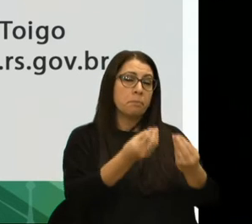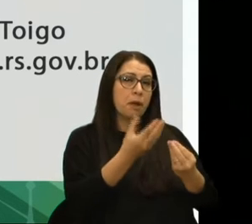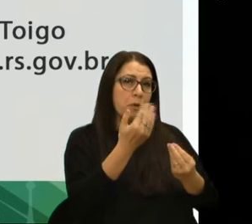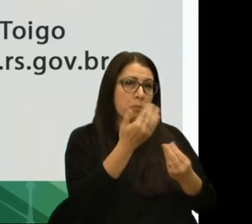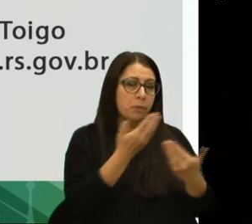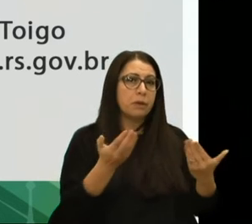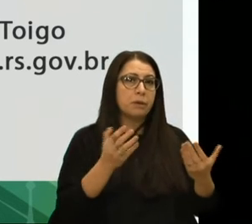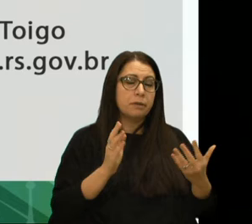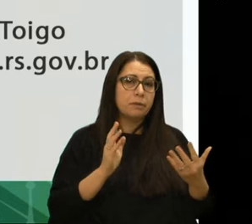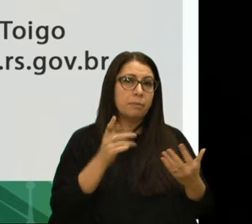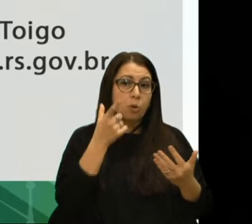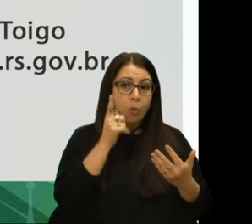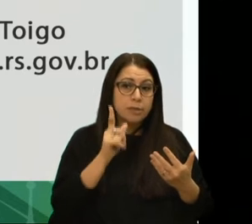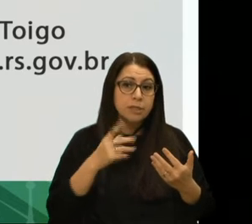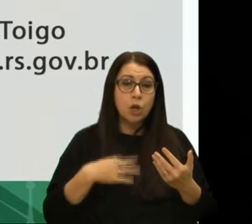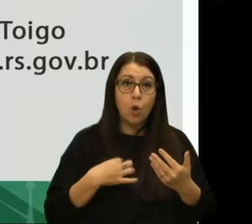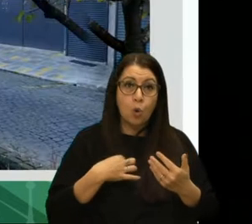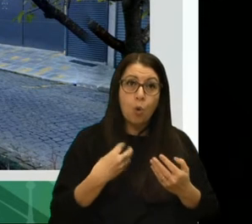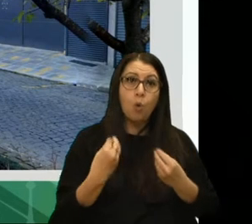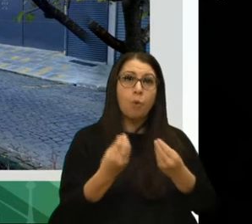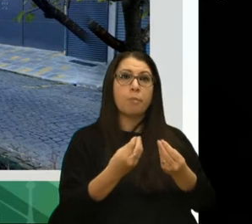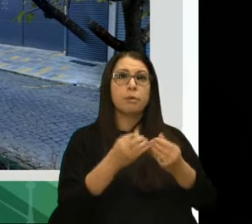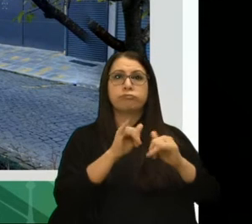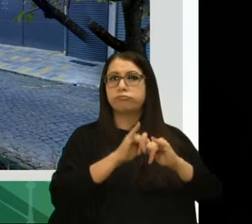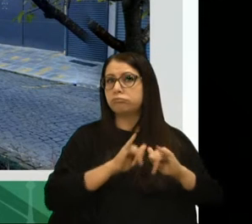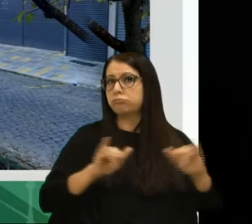para arrecadação de roupas, uma campanha